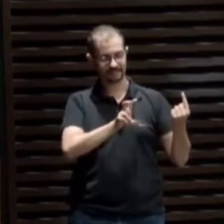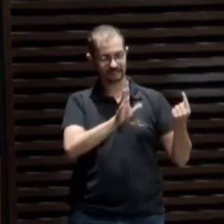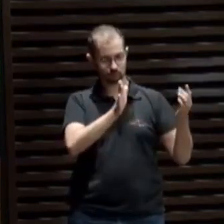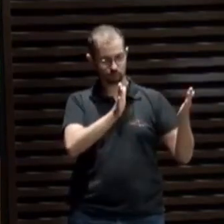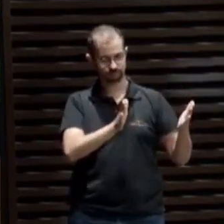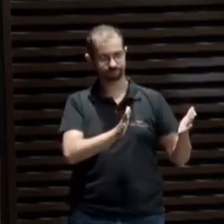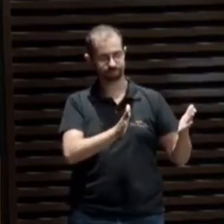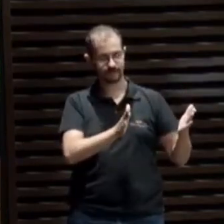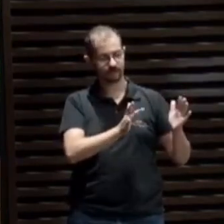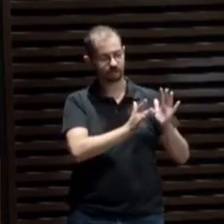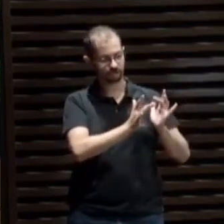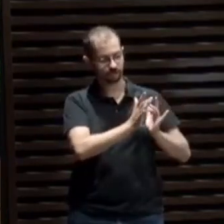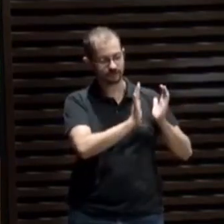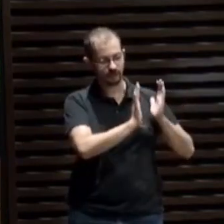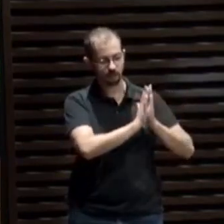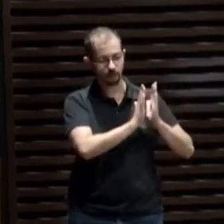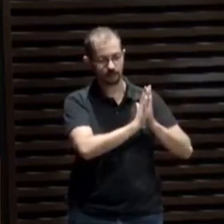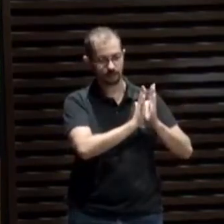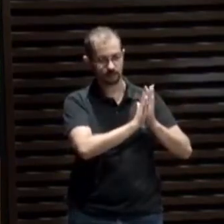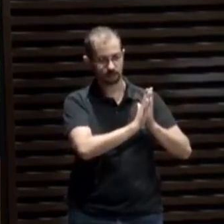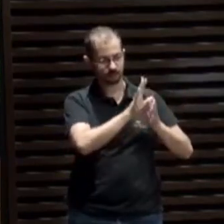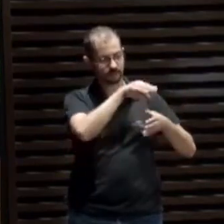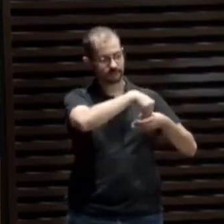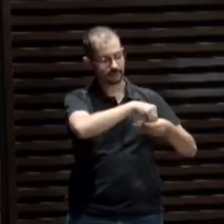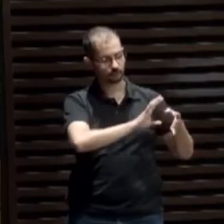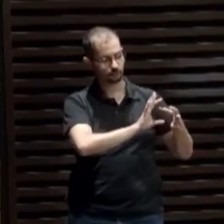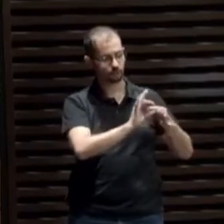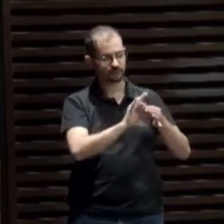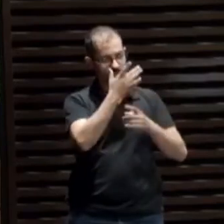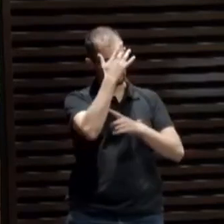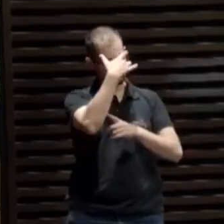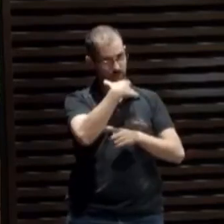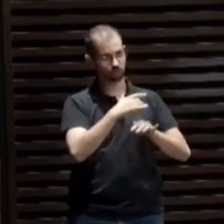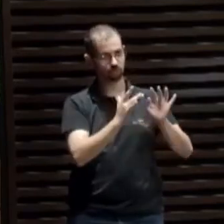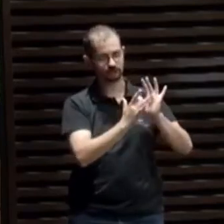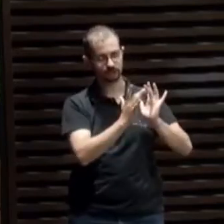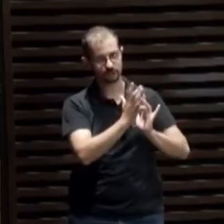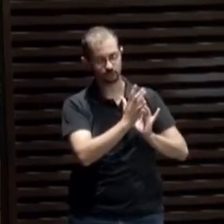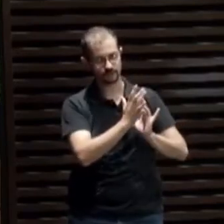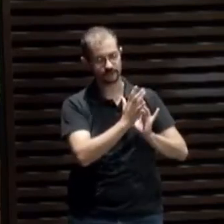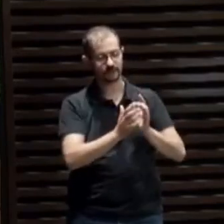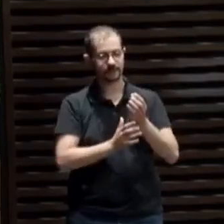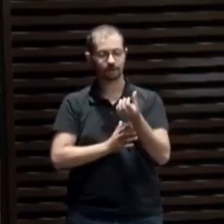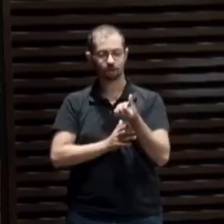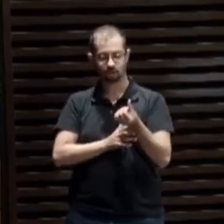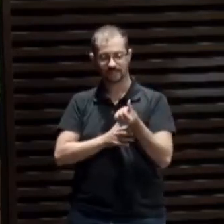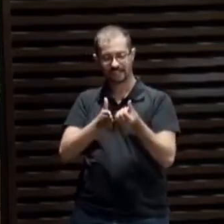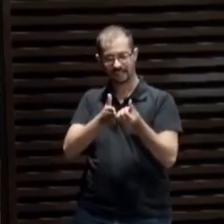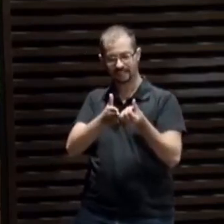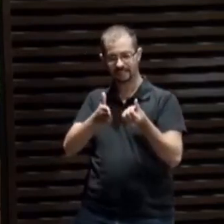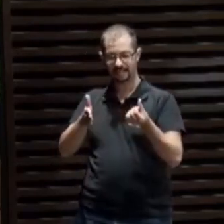ele está orando dentro do contexto da sua pessoa. Do 6